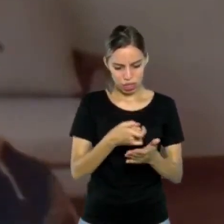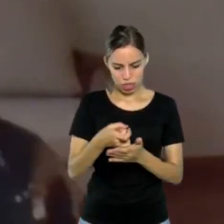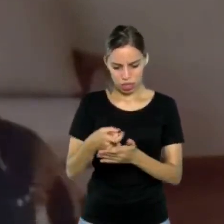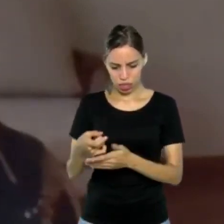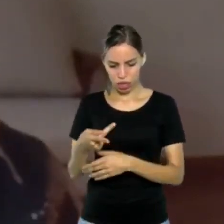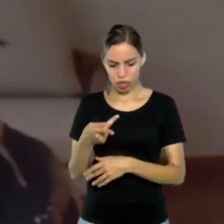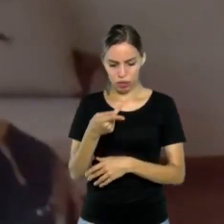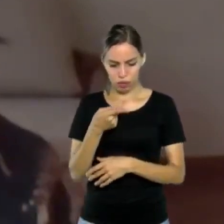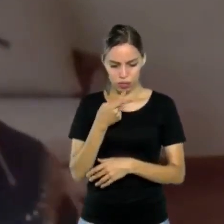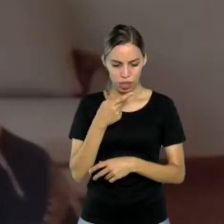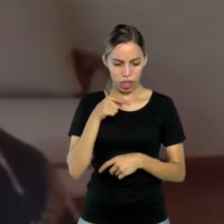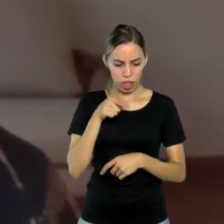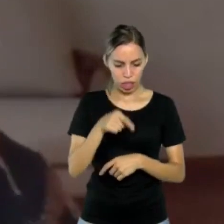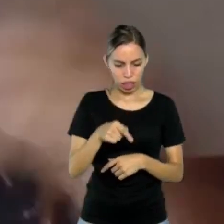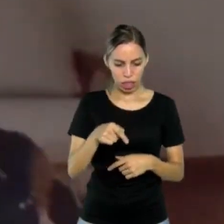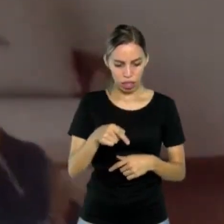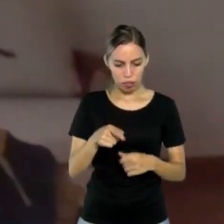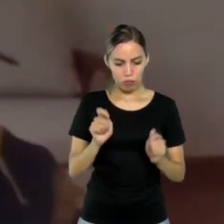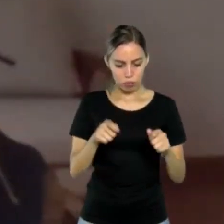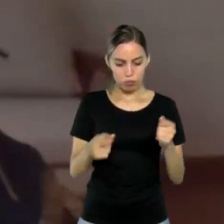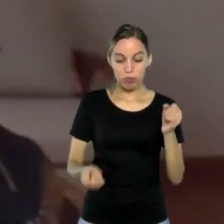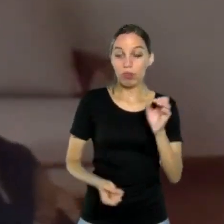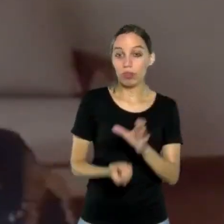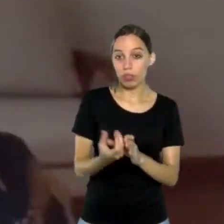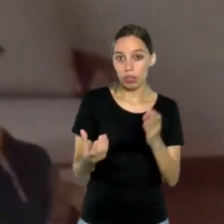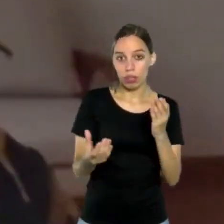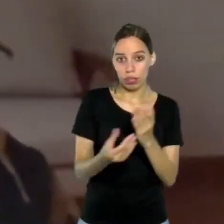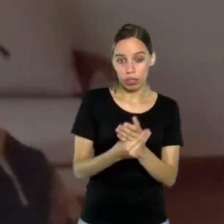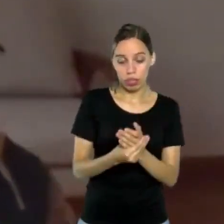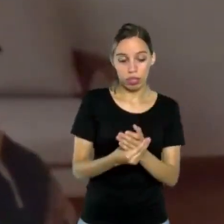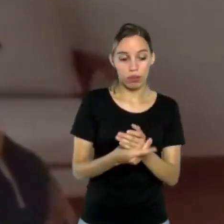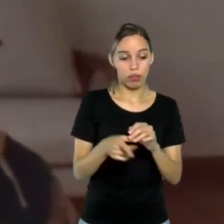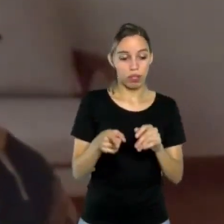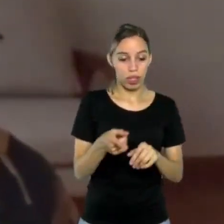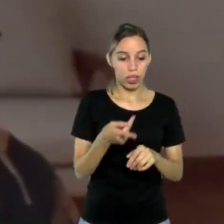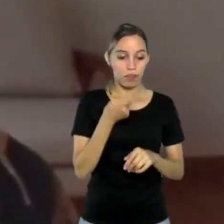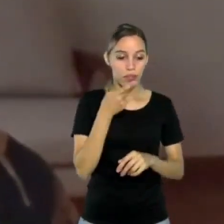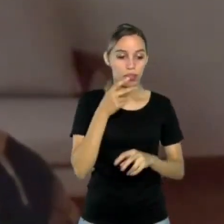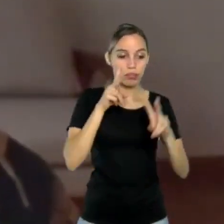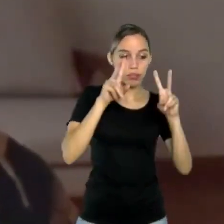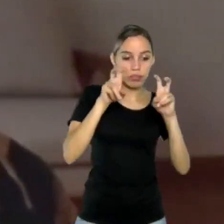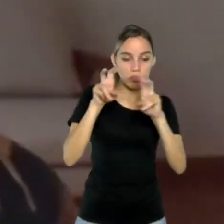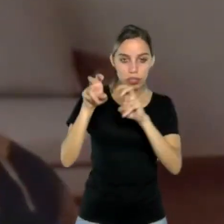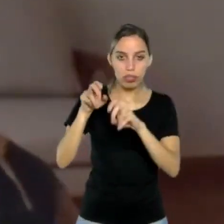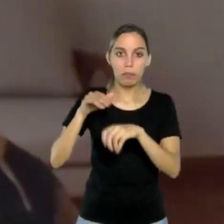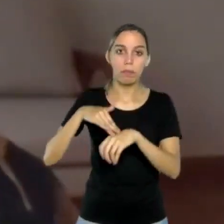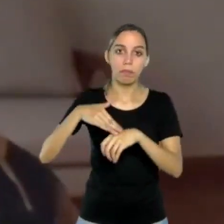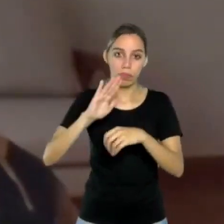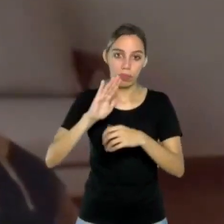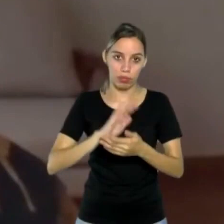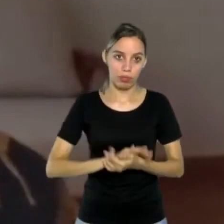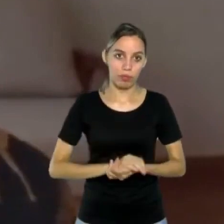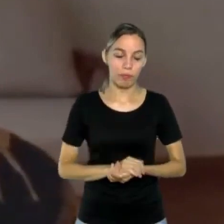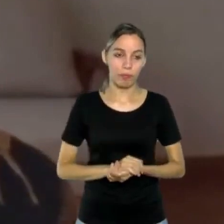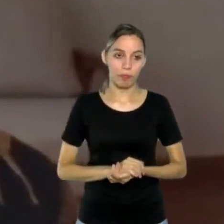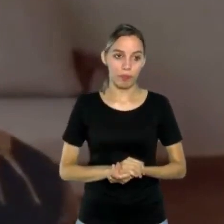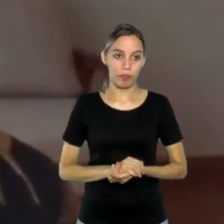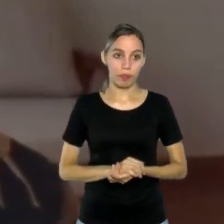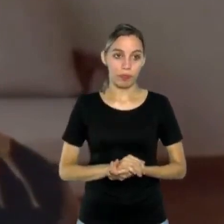Enfim, não que eu consiga dizer assim, o caderno é sobre A ou B, né? Eu acho difícil falar isso, né?